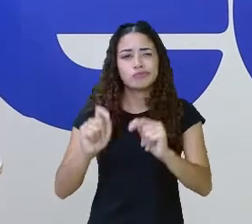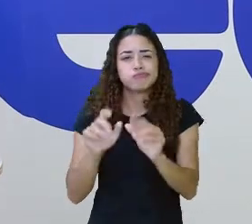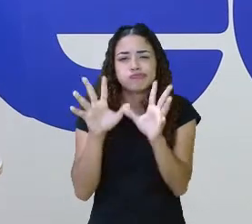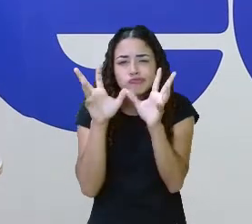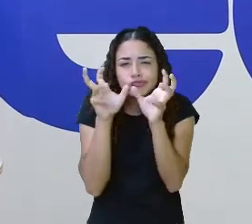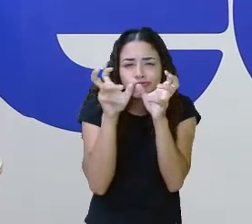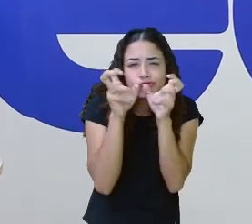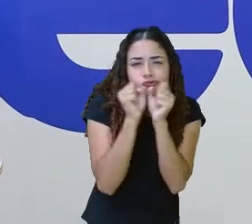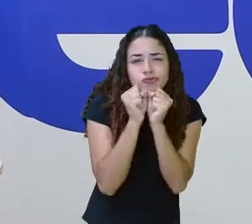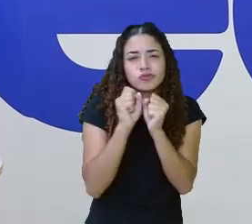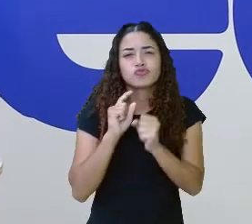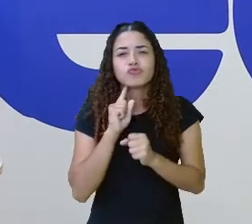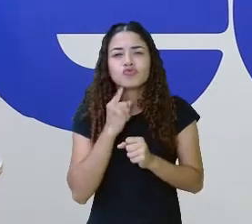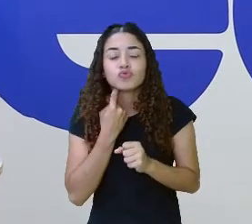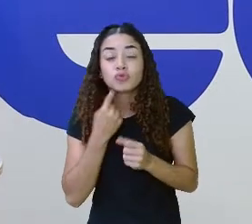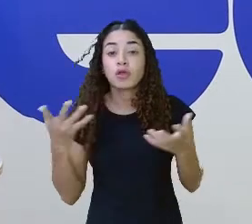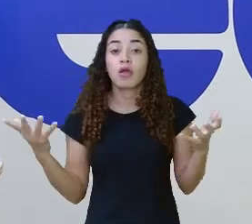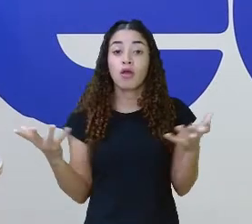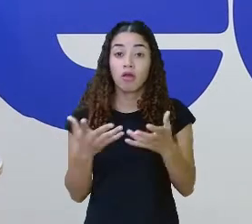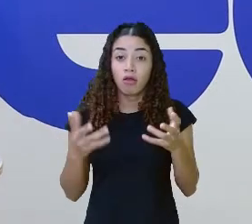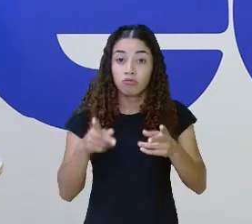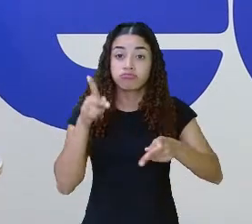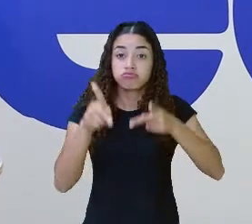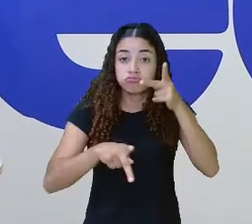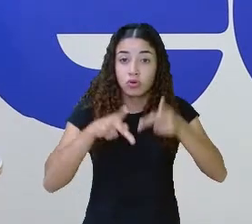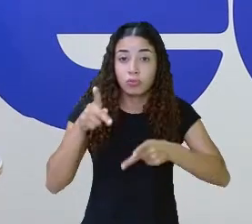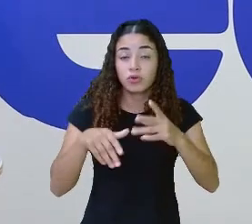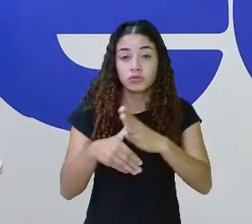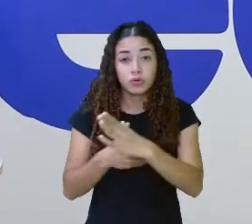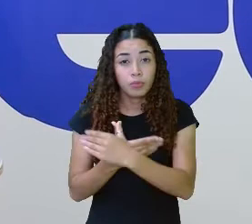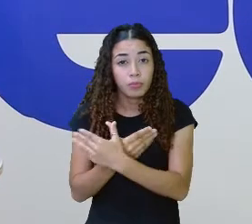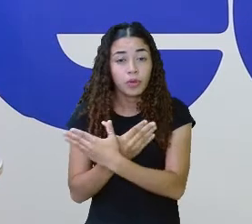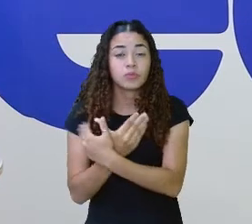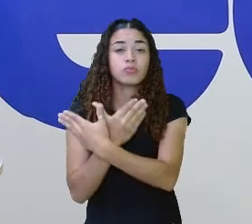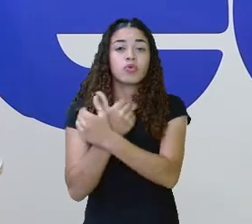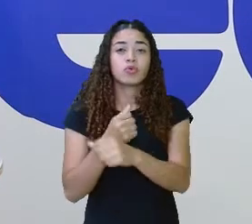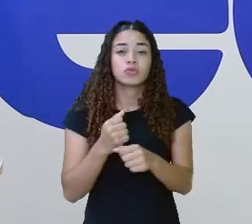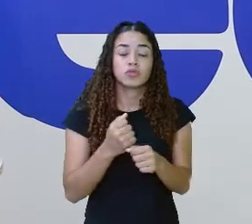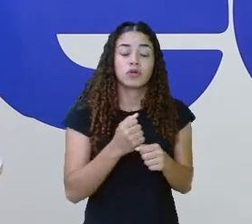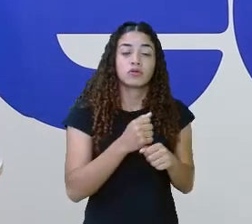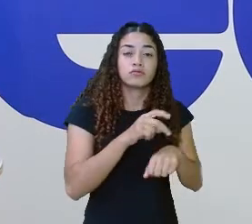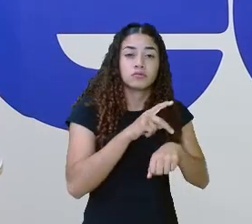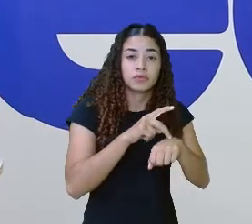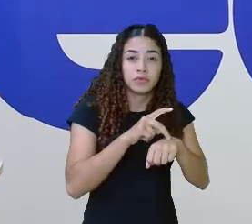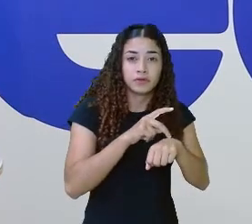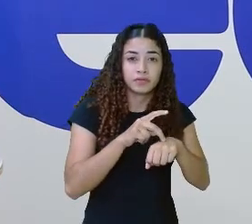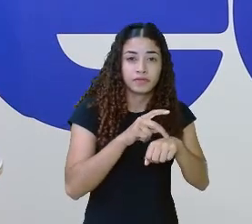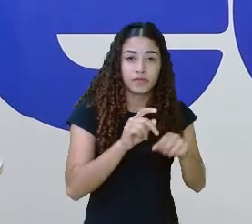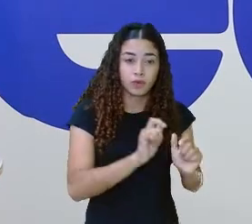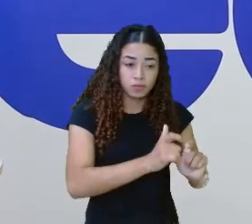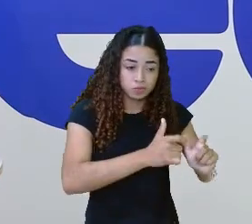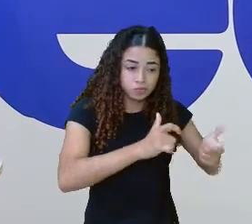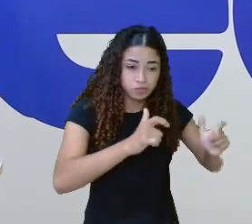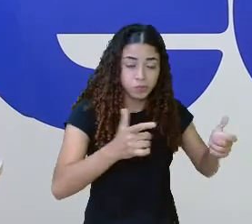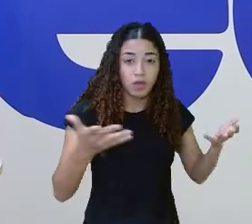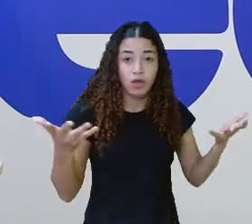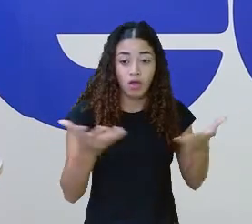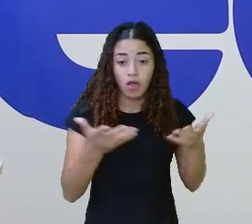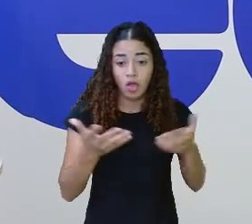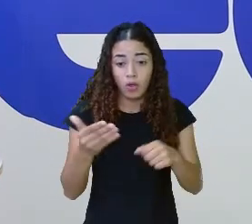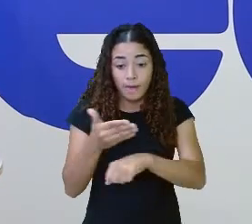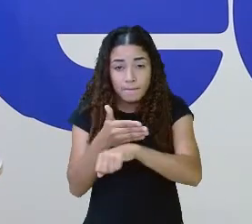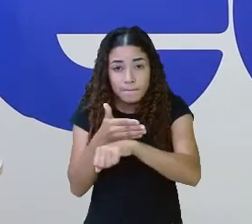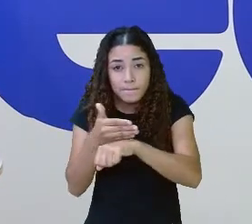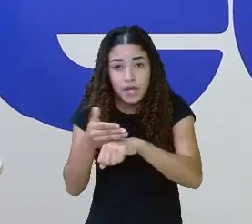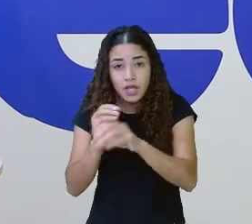E agora, a população de mariposas escuras estava crescendo, enquanto que aquela clara estava diminuindo. Então,